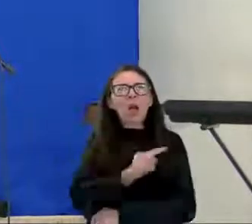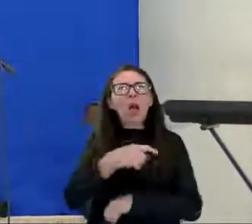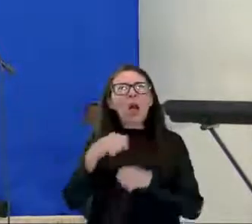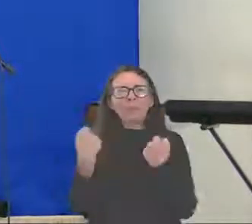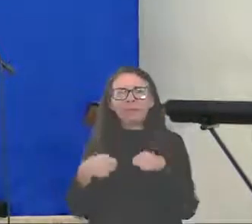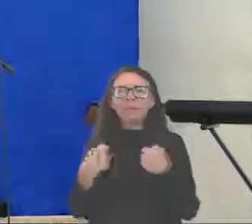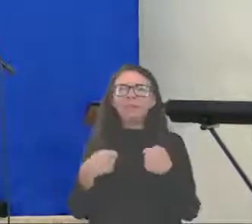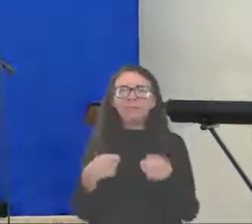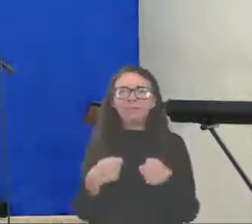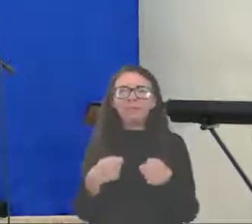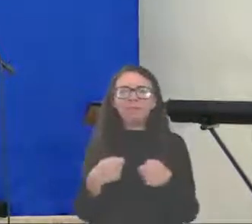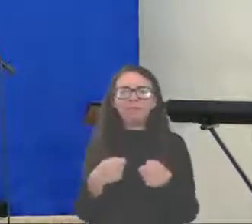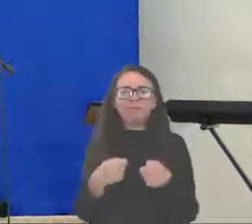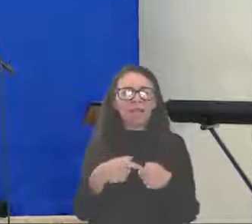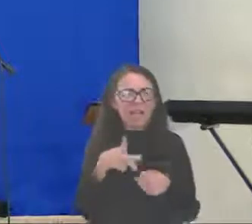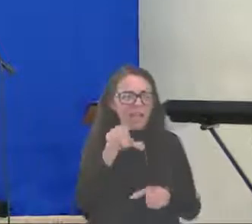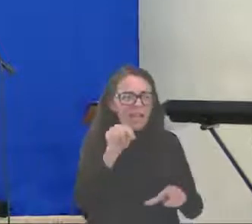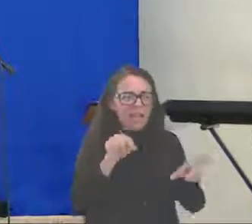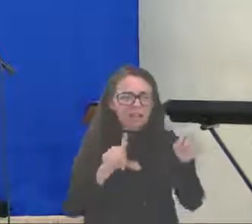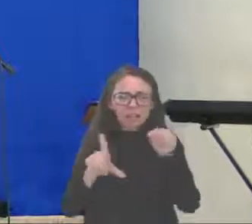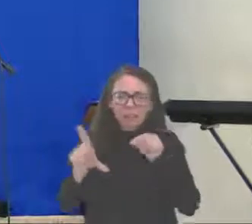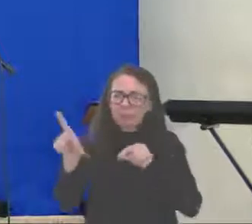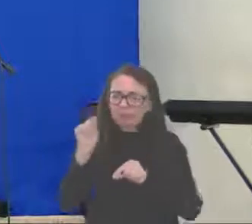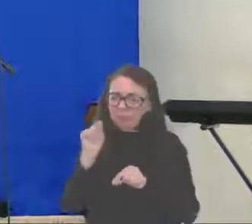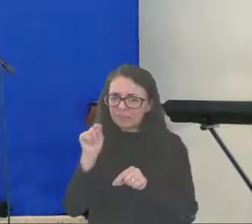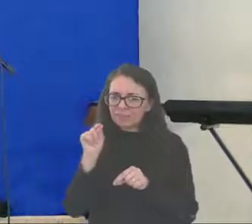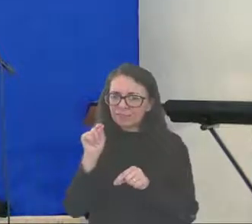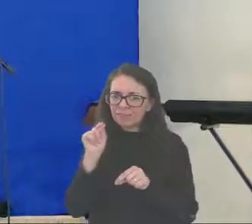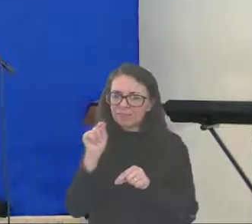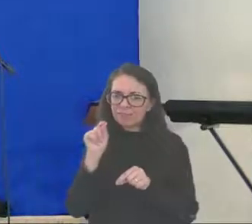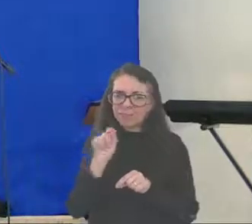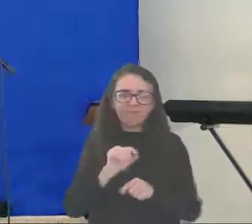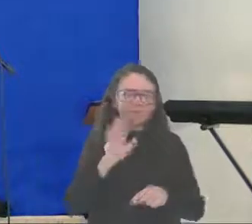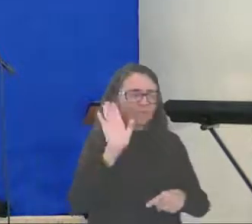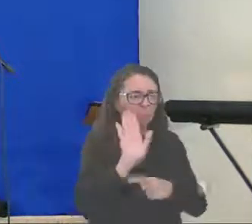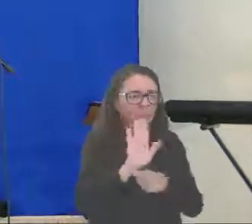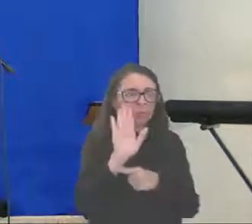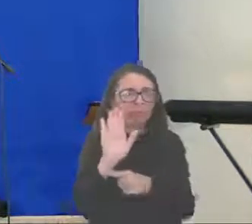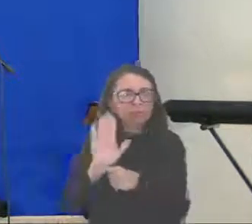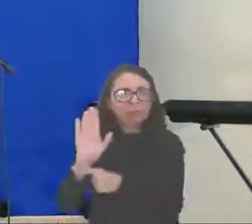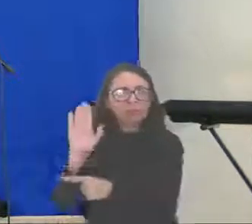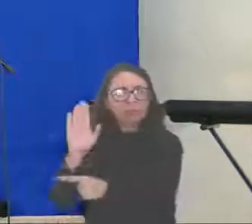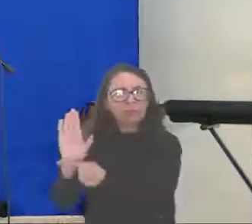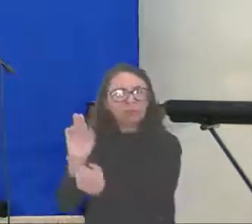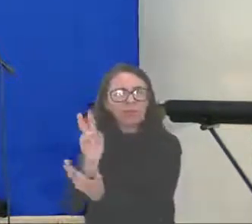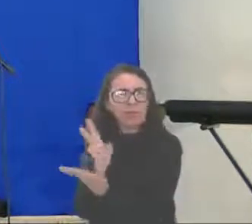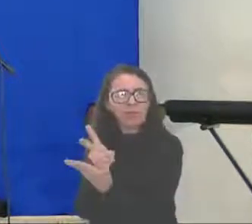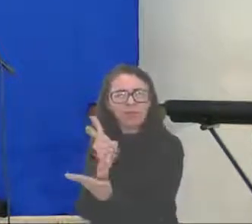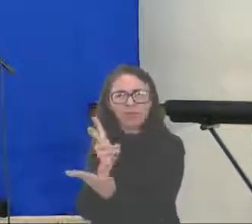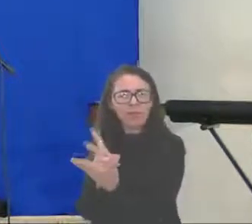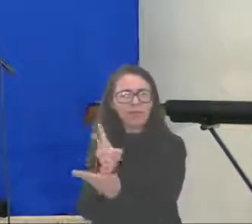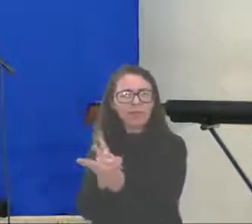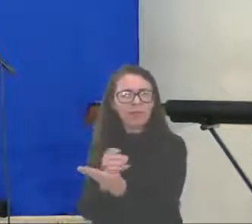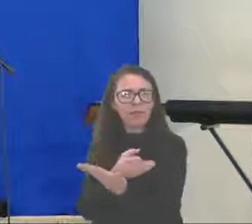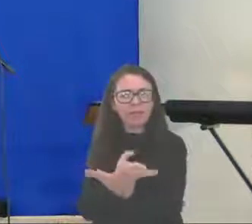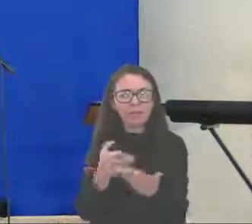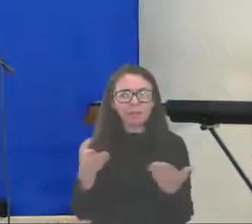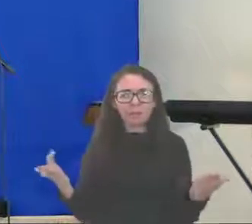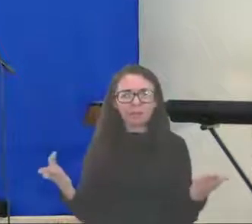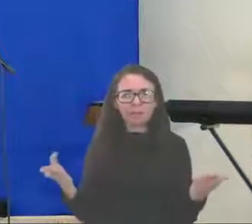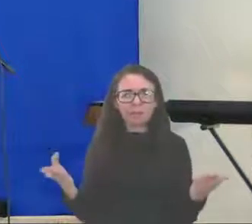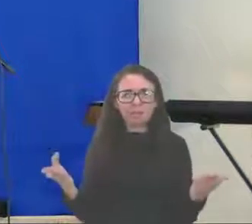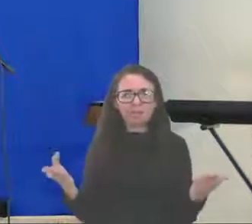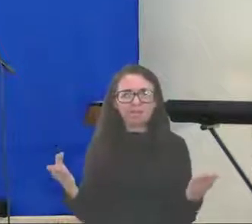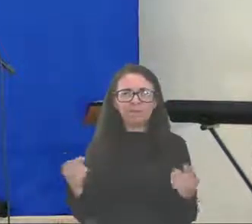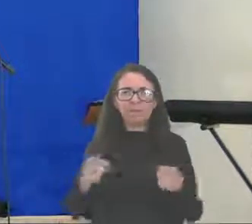Os membros do corpo devem ter igual dedicação uns para com os outros. Como se,